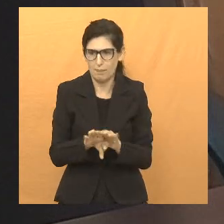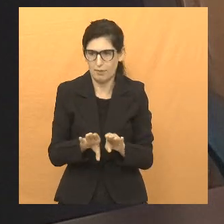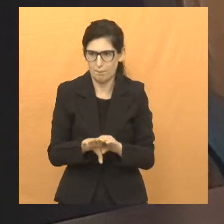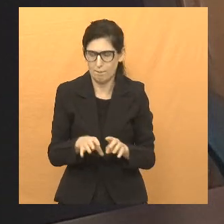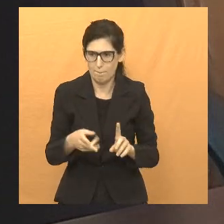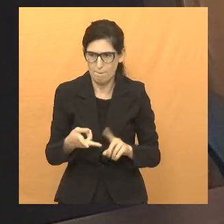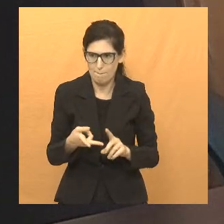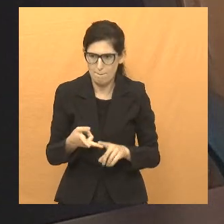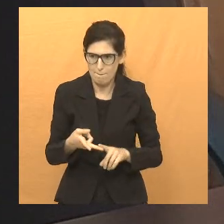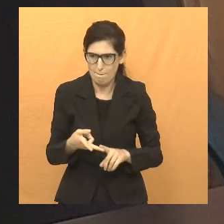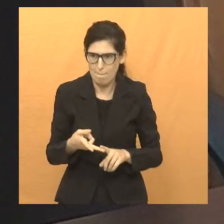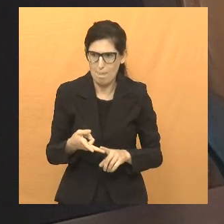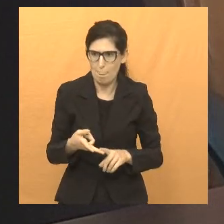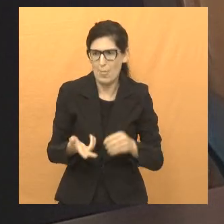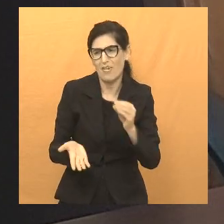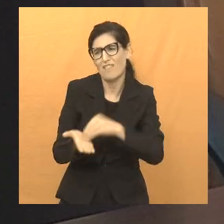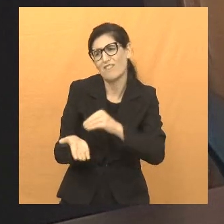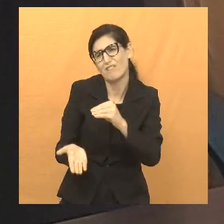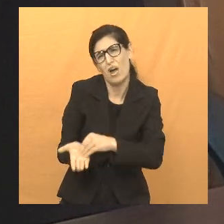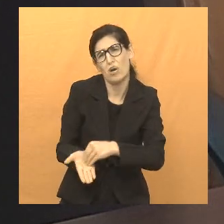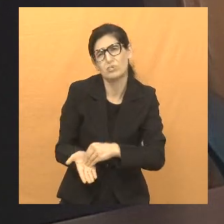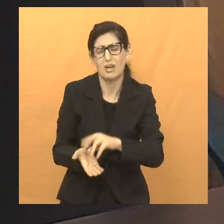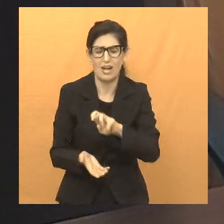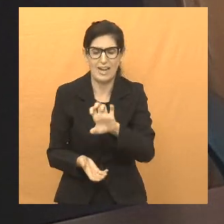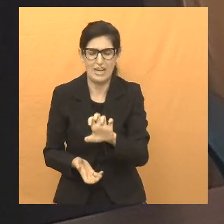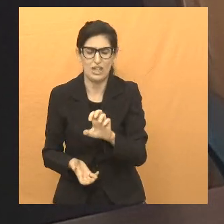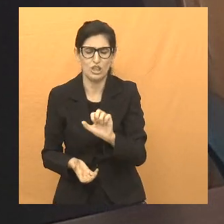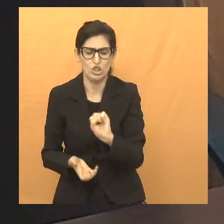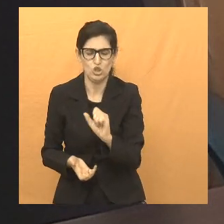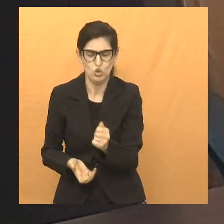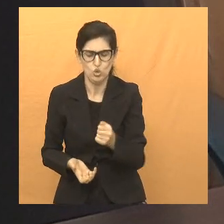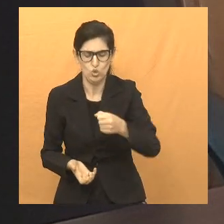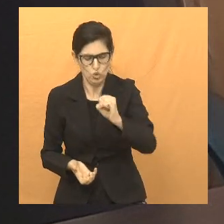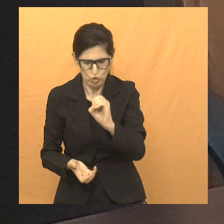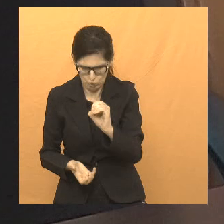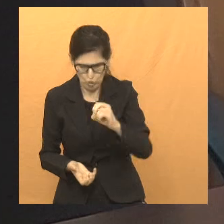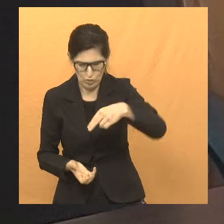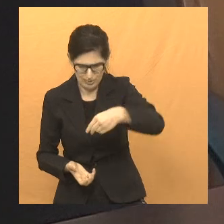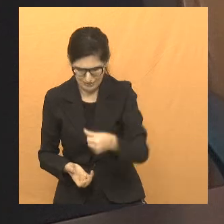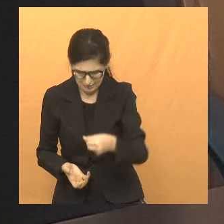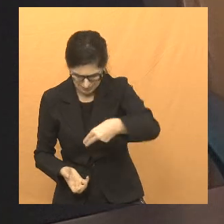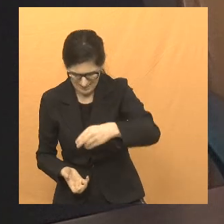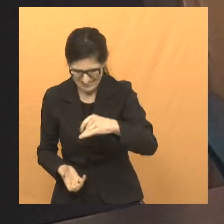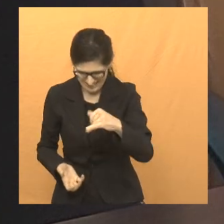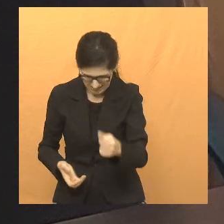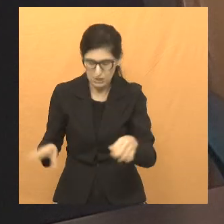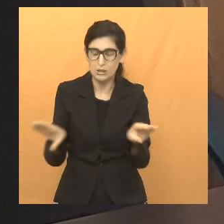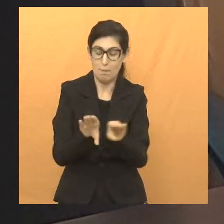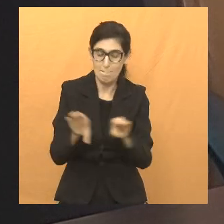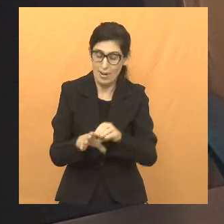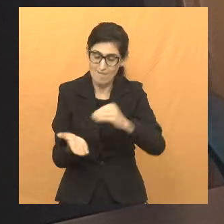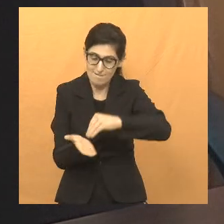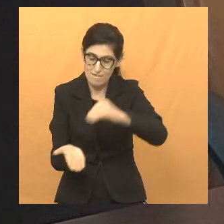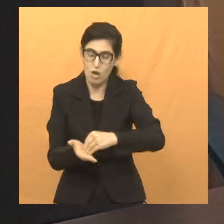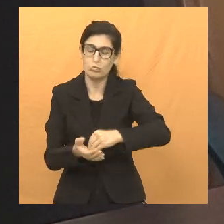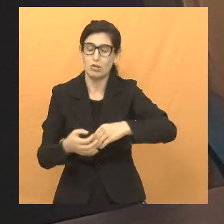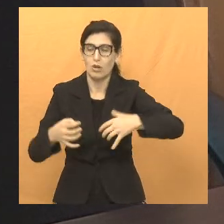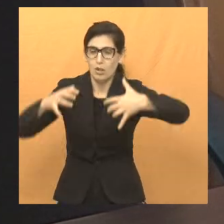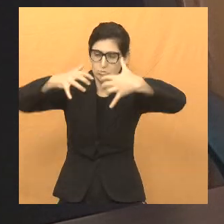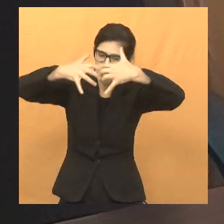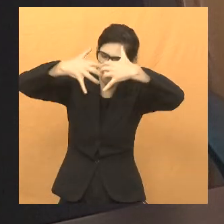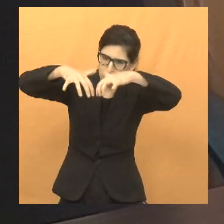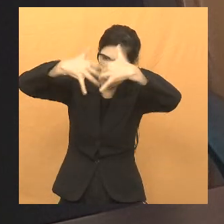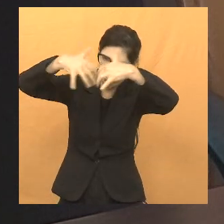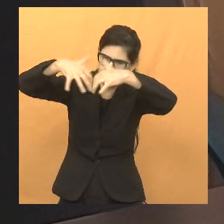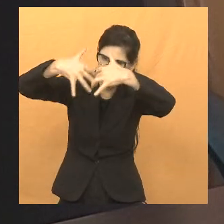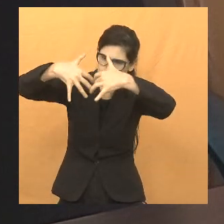que a gente não tenha ressonância e tomografia. Então, a princípio, se há uma previsão de melhora nesses